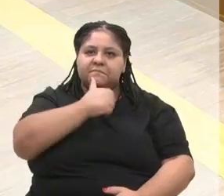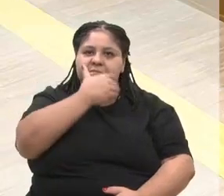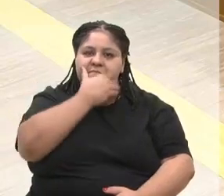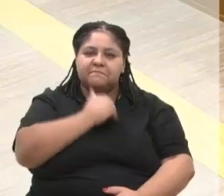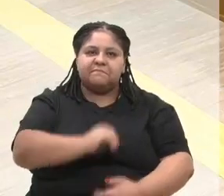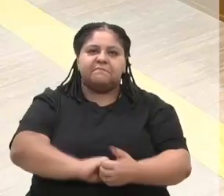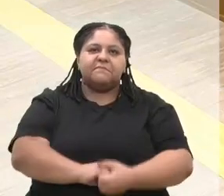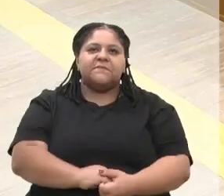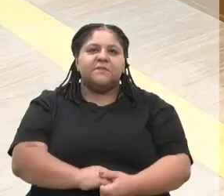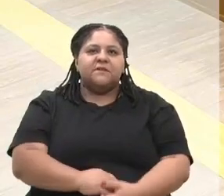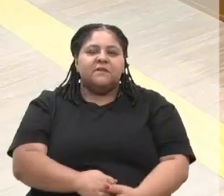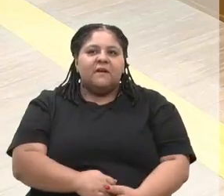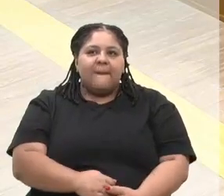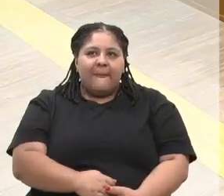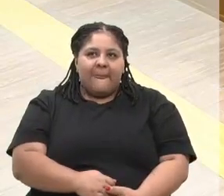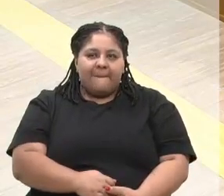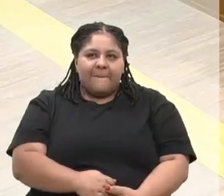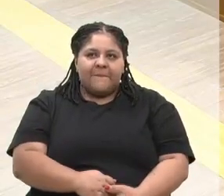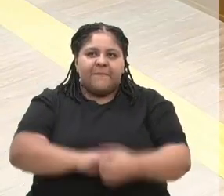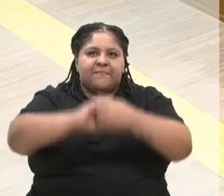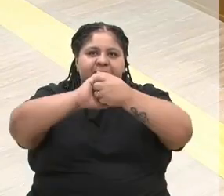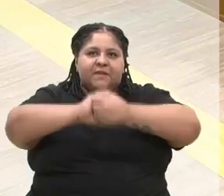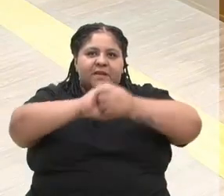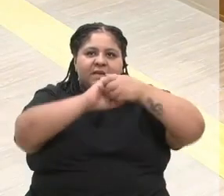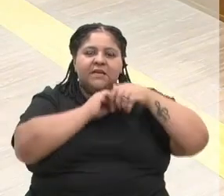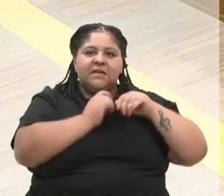saudar os vereadores que apresentaram